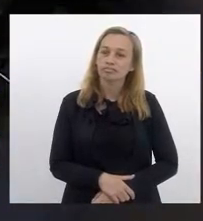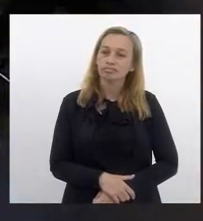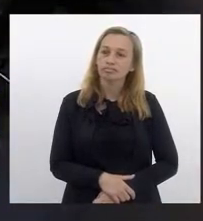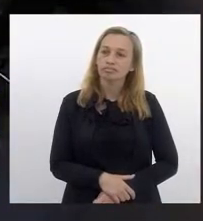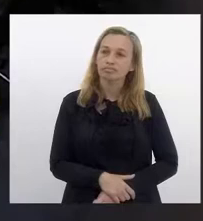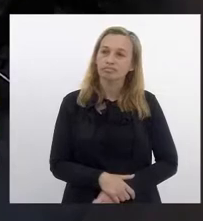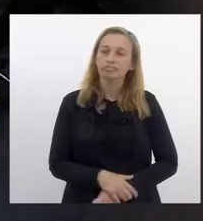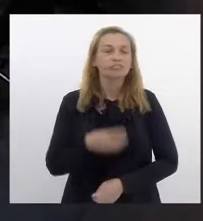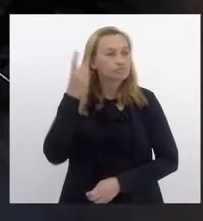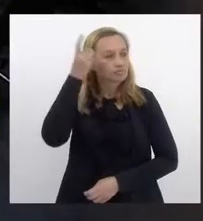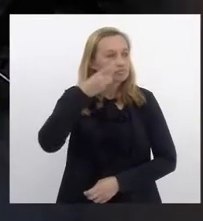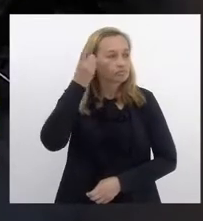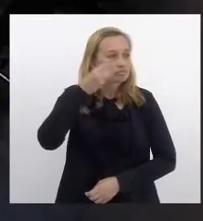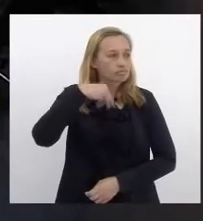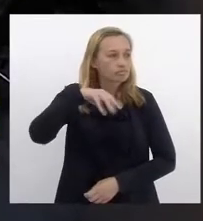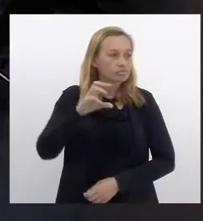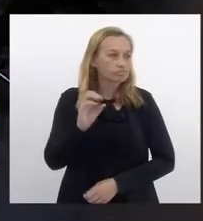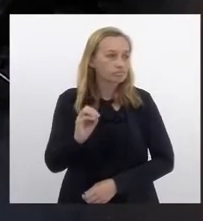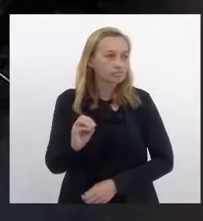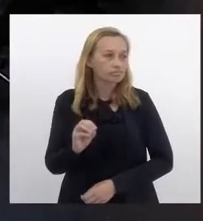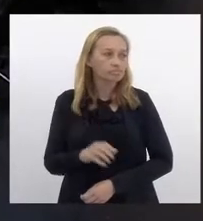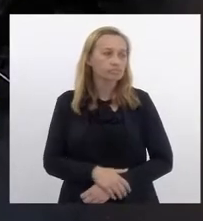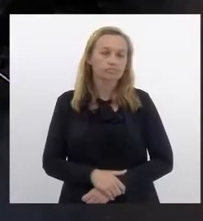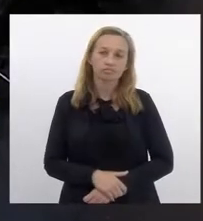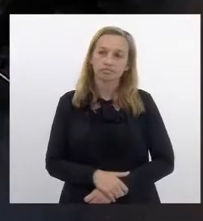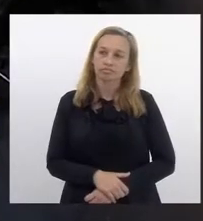Deputado Marcelo Dino.